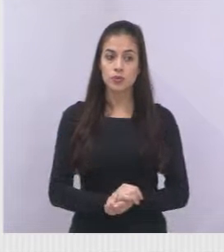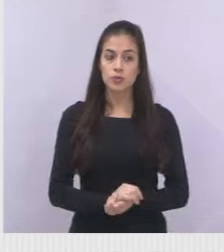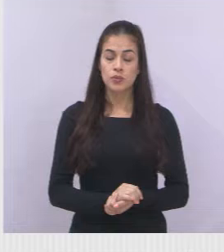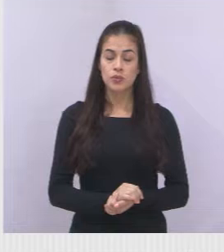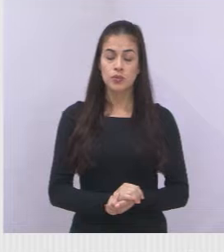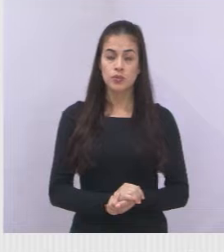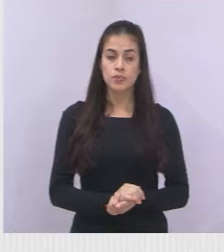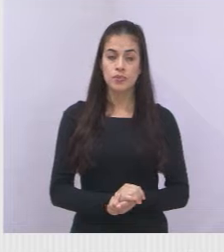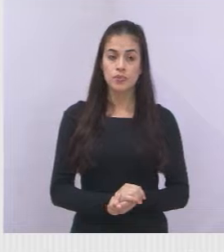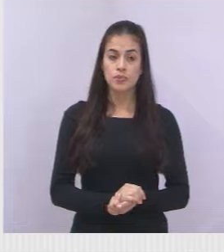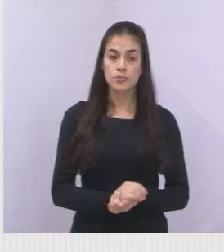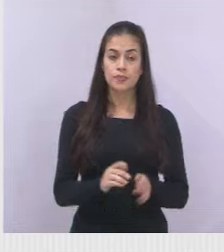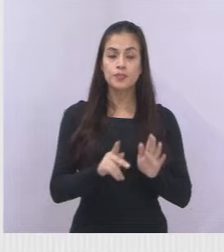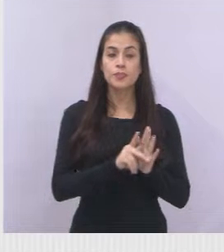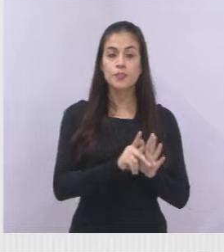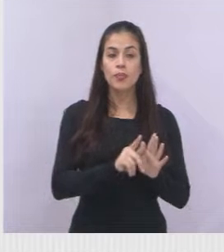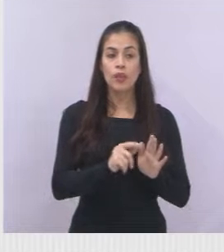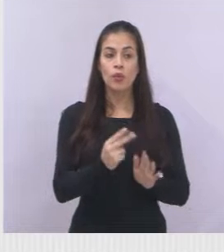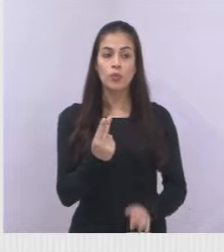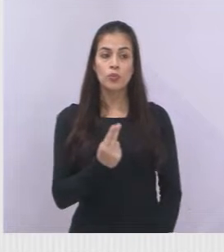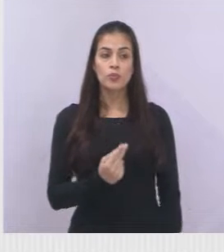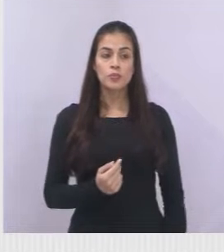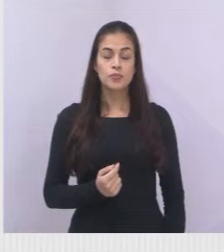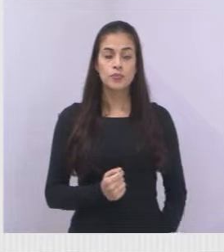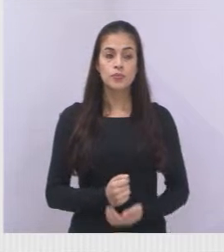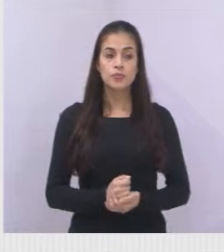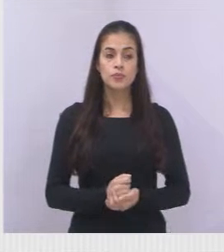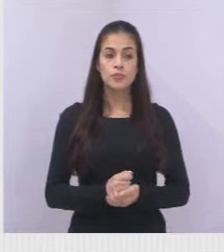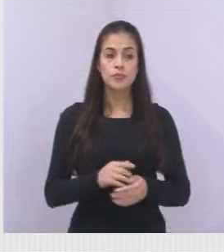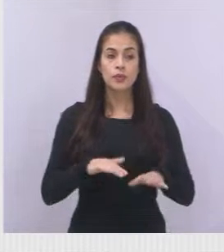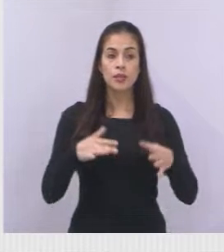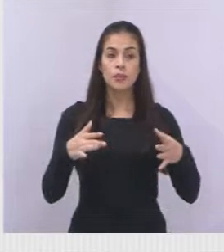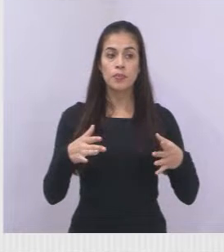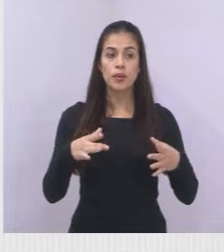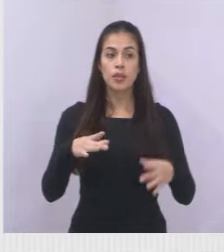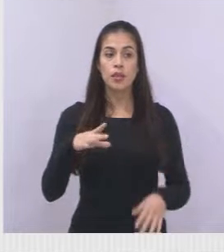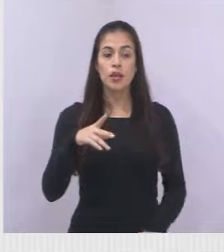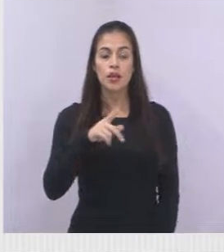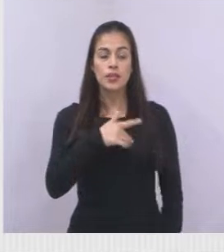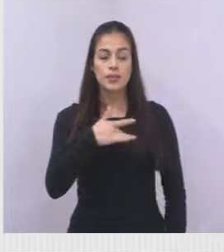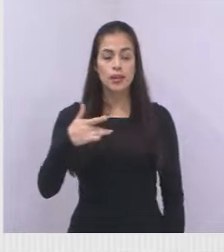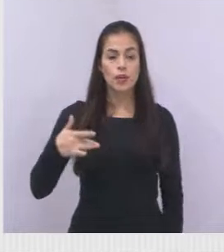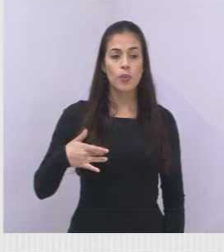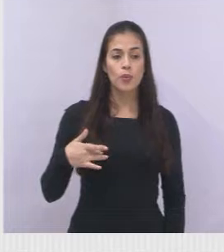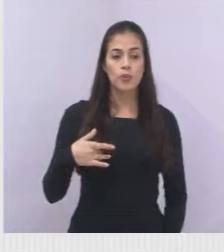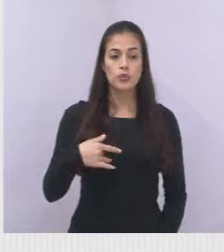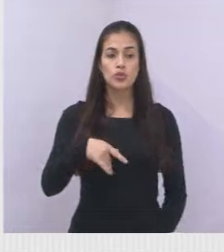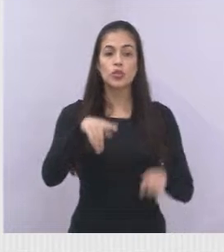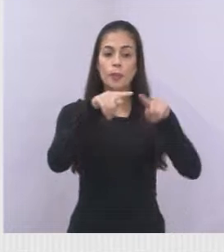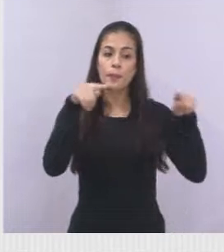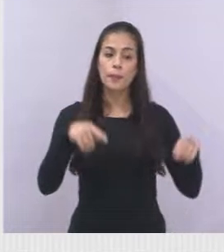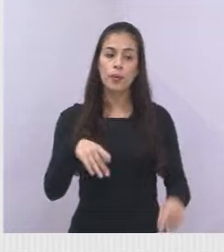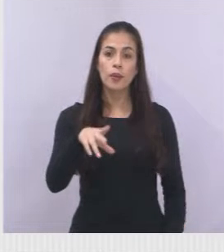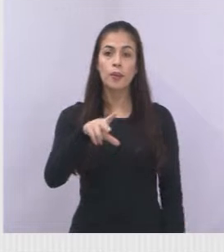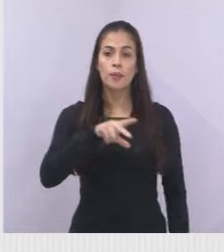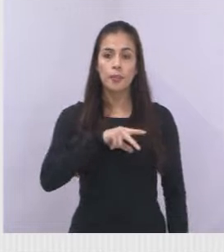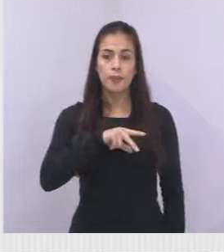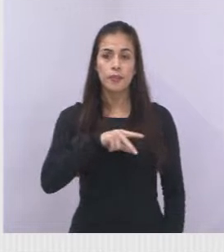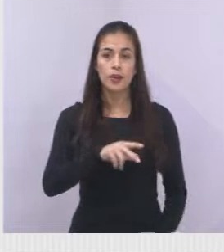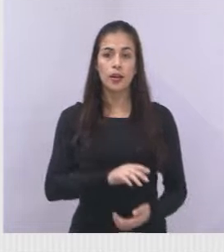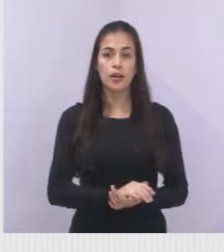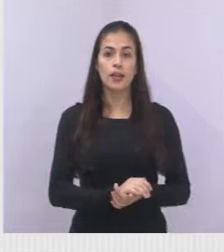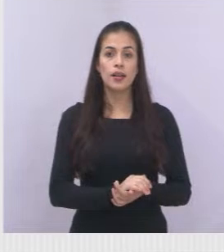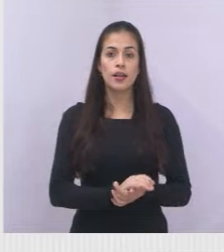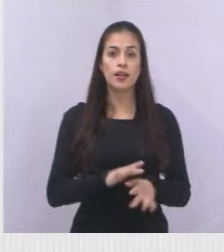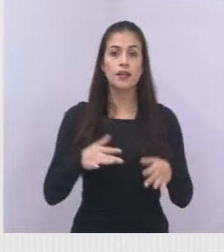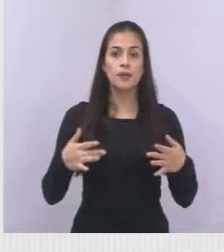Parágrafo único. Os estabelecimentos de saúde públicos e privados que prestam serviço ao âmbito do